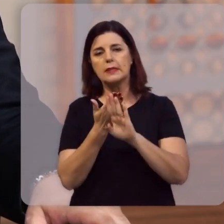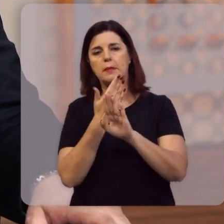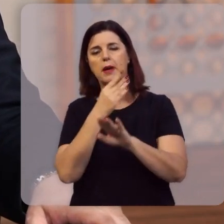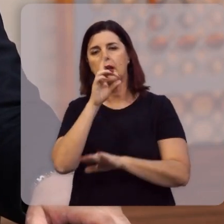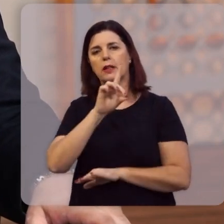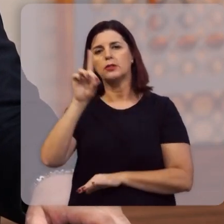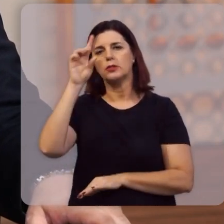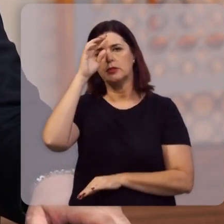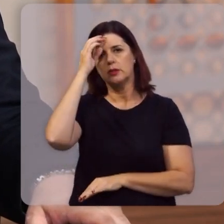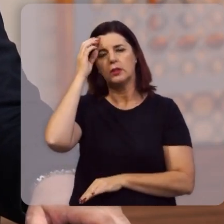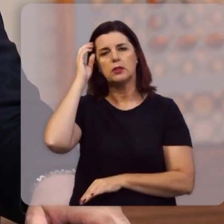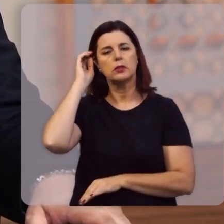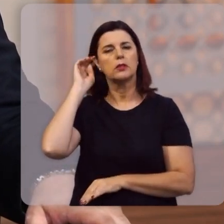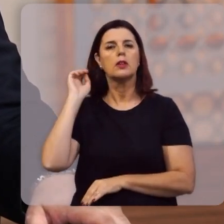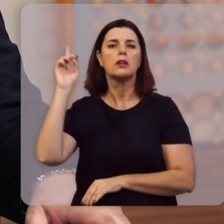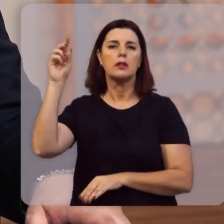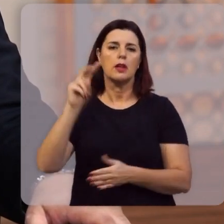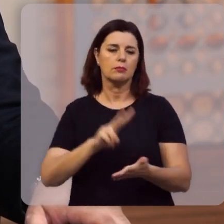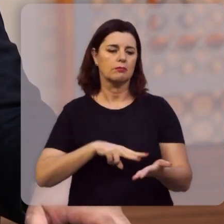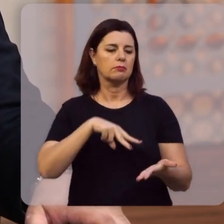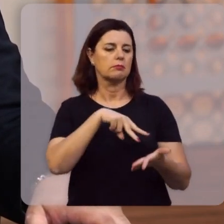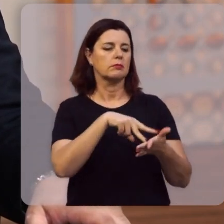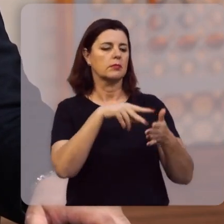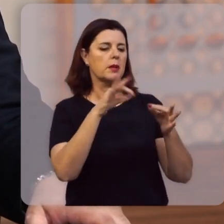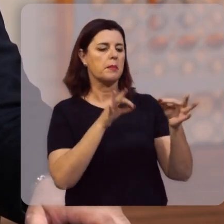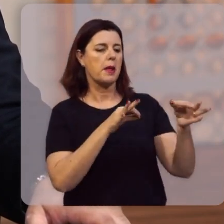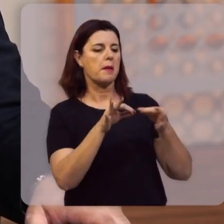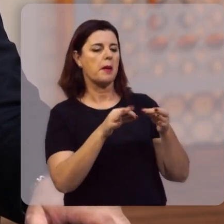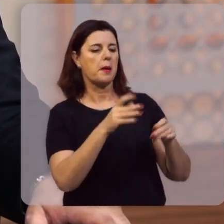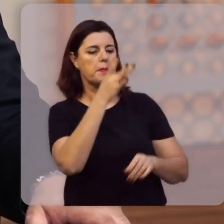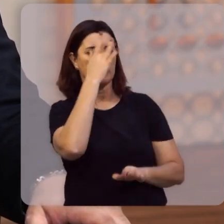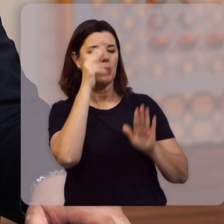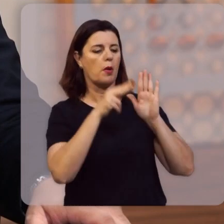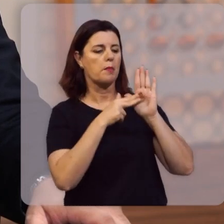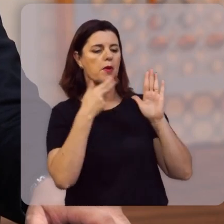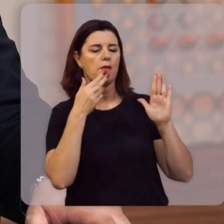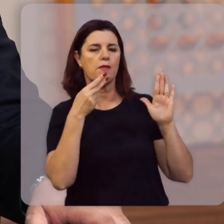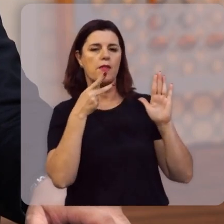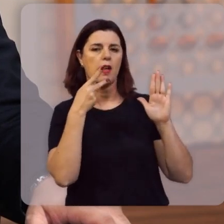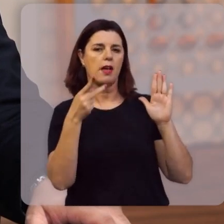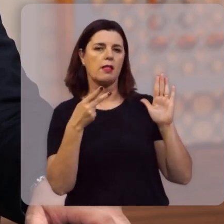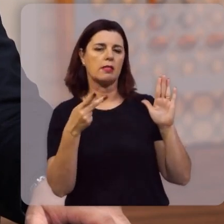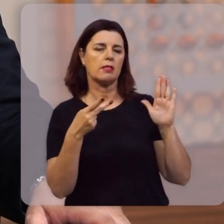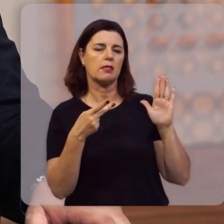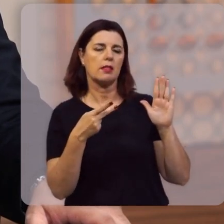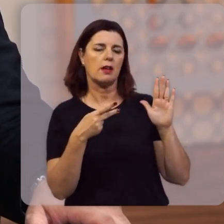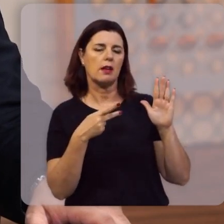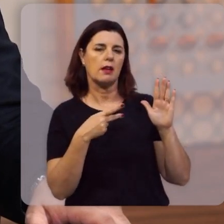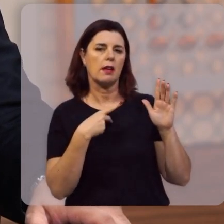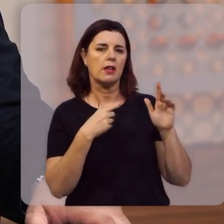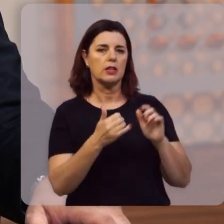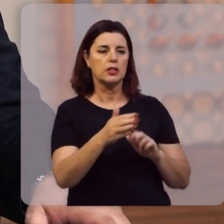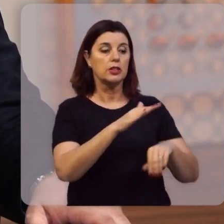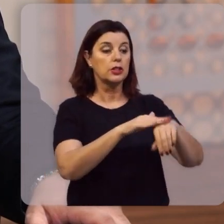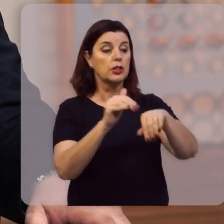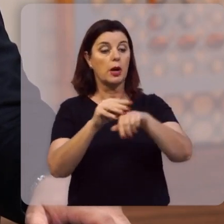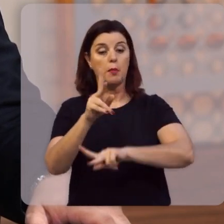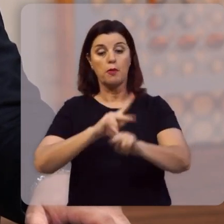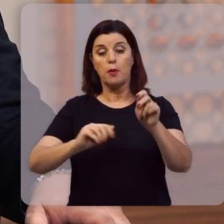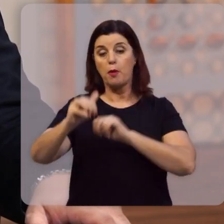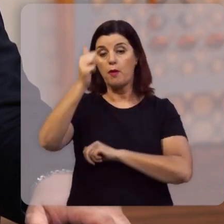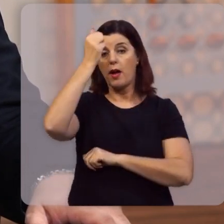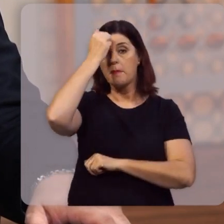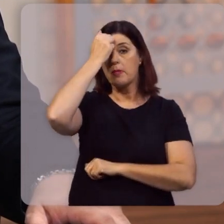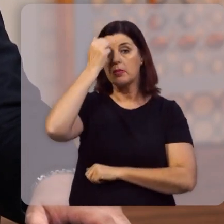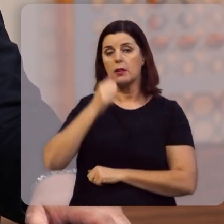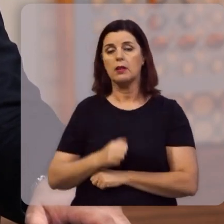do Senhor. Deus levantava profetas que pregavam a palavra e os chamavam ao arrependimento. Mas muitas vezes o coração do